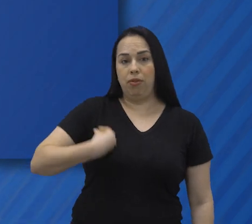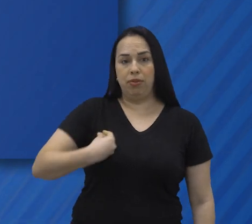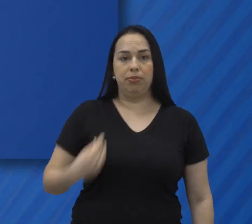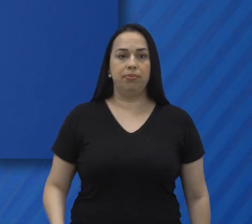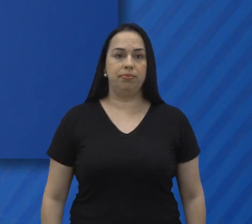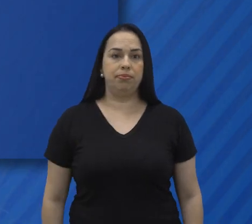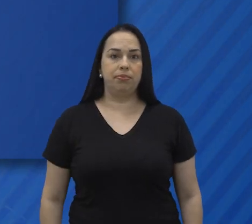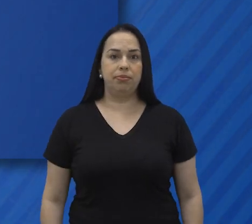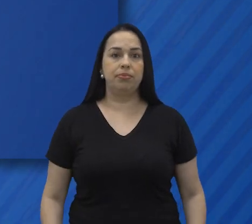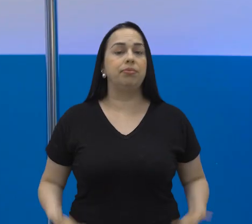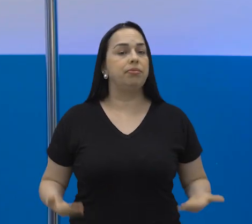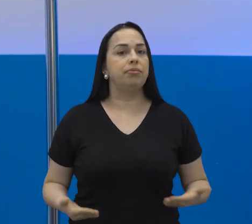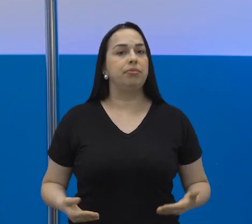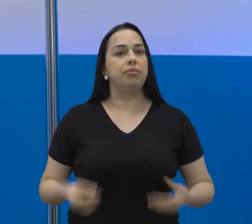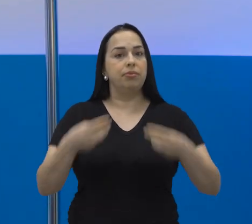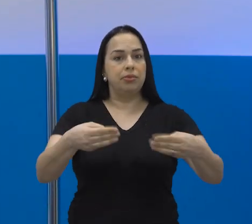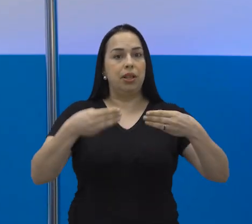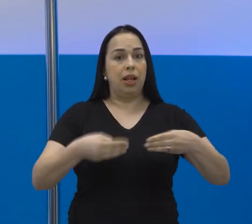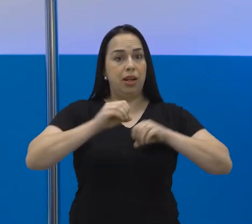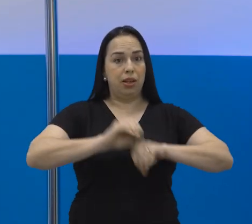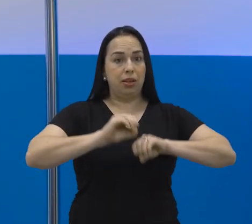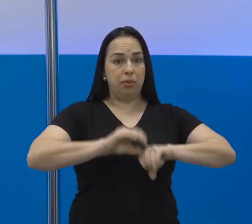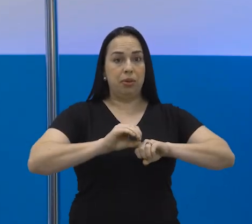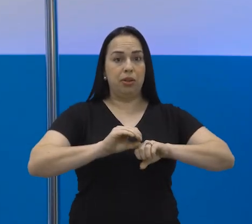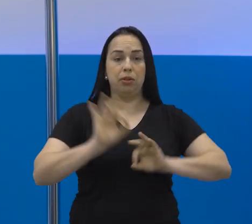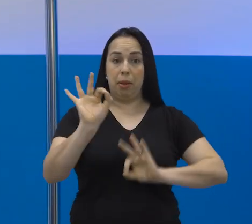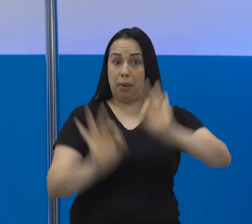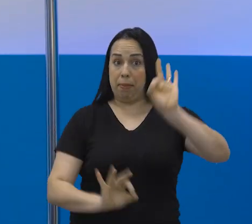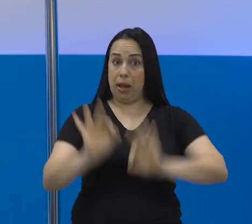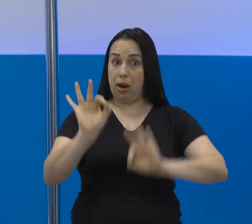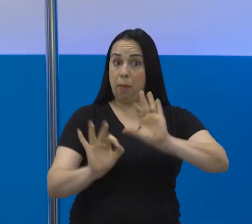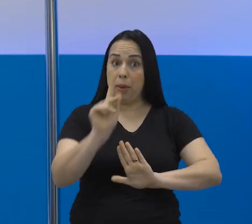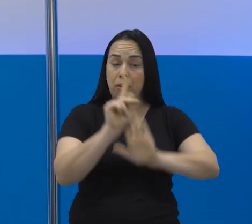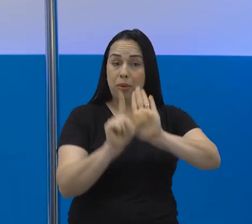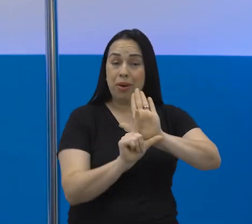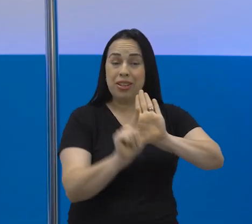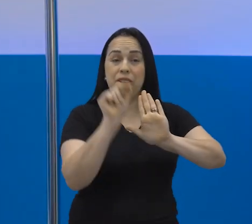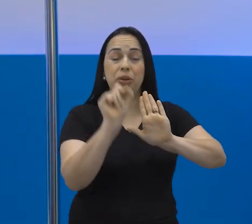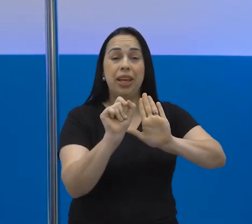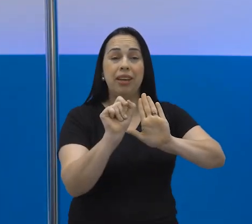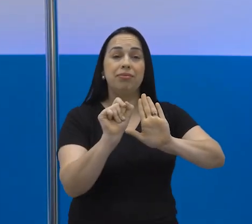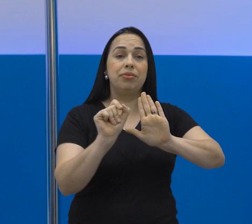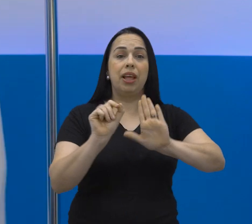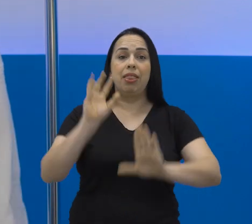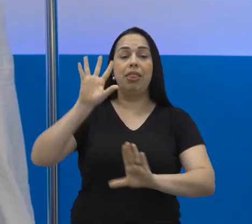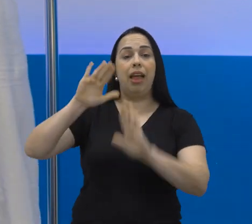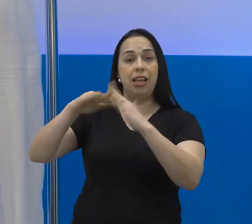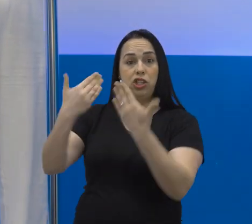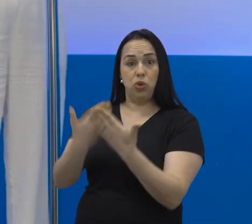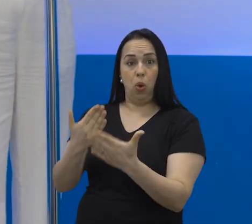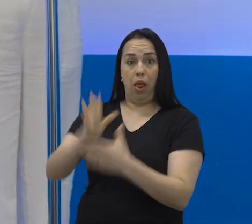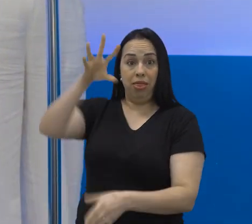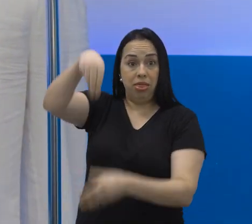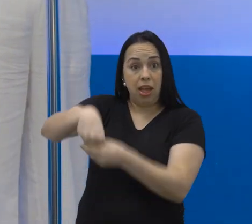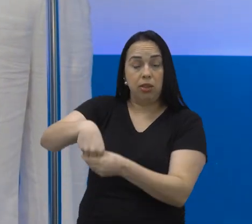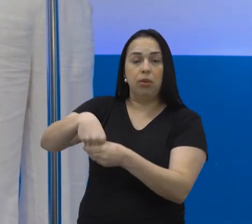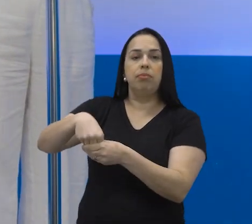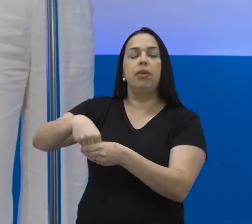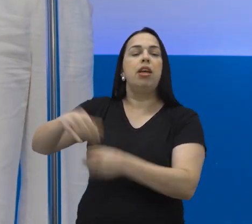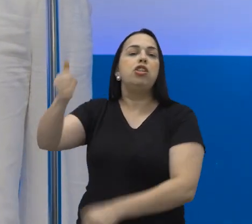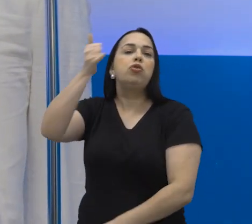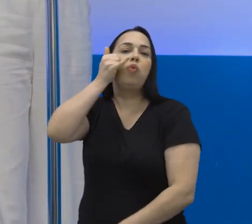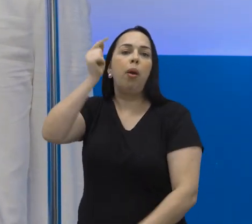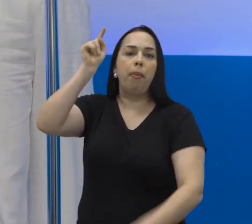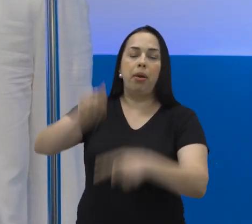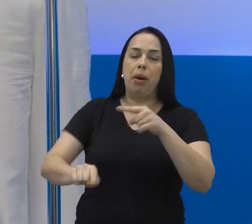com transmissão ao vivo. O Ministério da Educação prepara um projeto para proibir o uso do celular nas escolas do